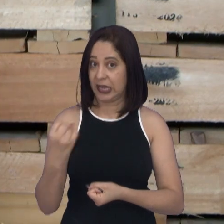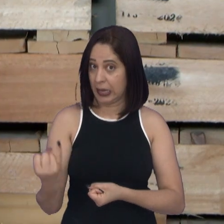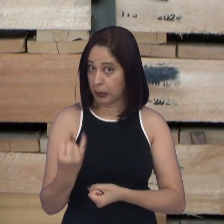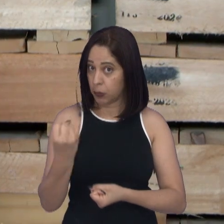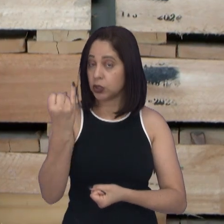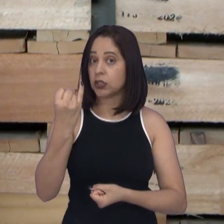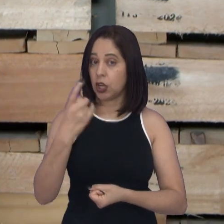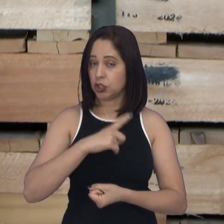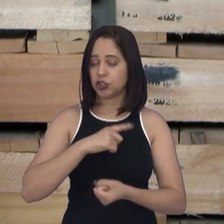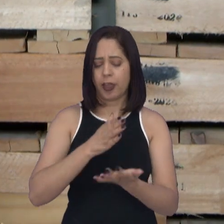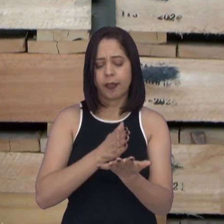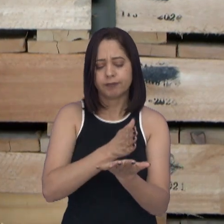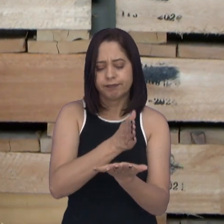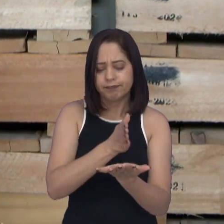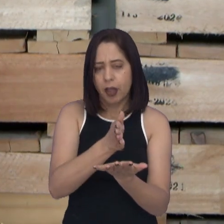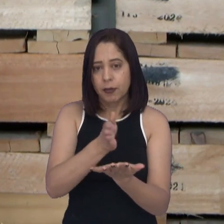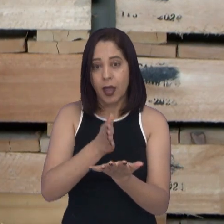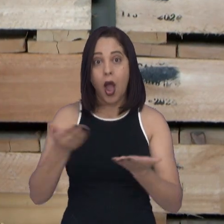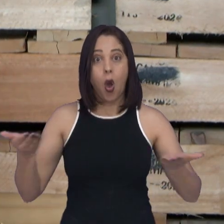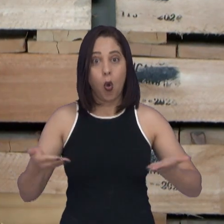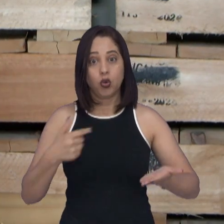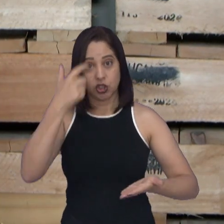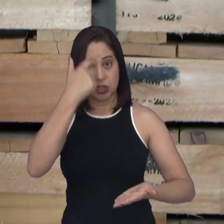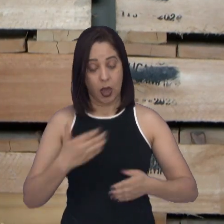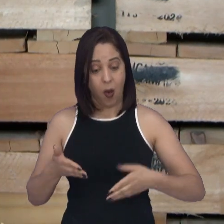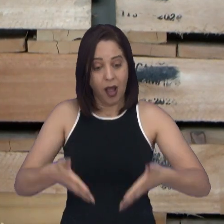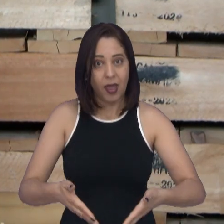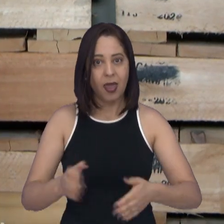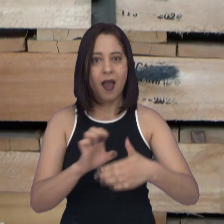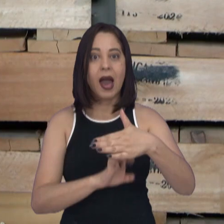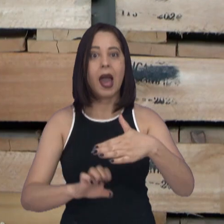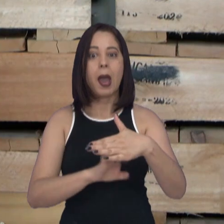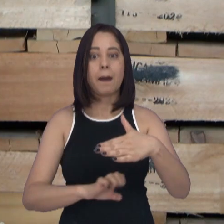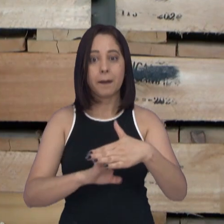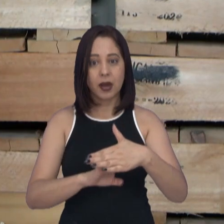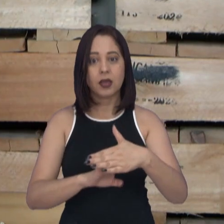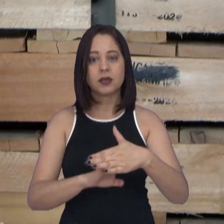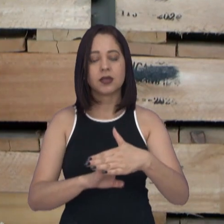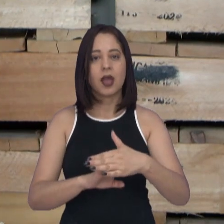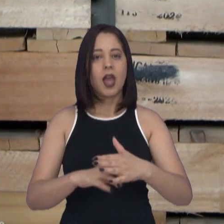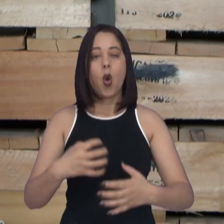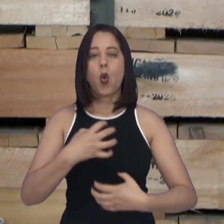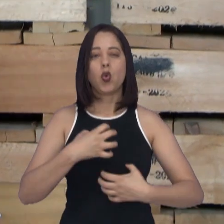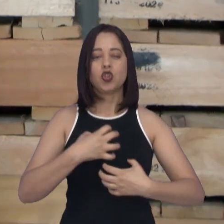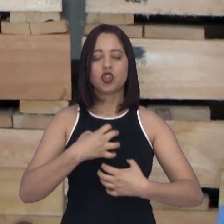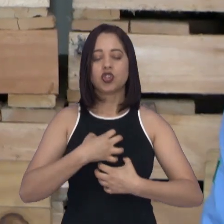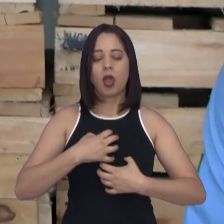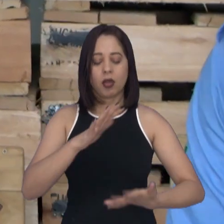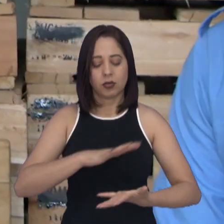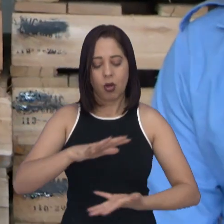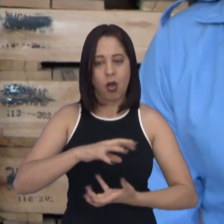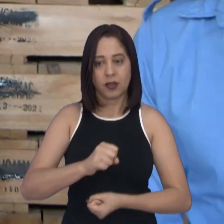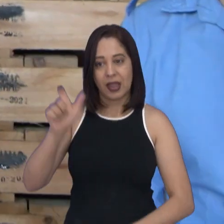abrange muitos setores. Eu hoje estou numa empresa aqui da cidade que respira sustentabilidade. Quem está aqui comigo